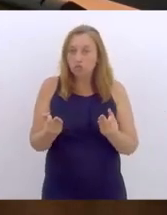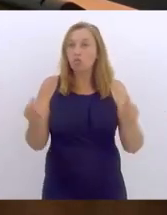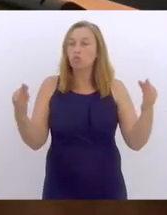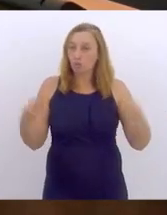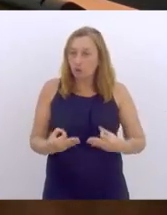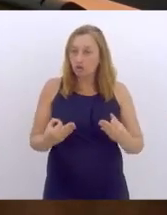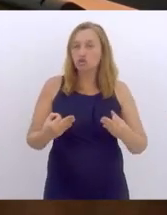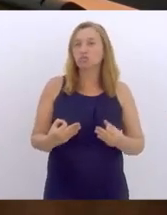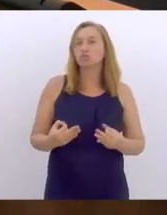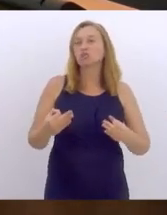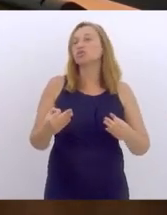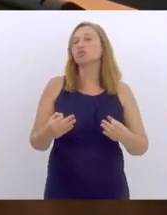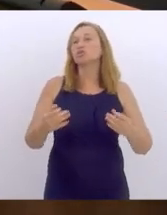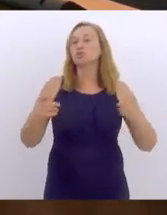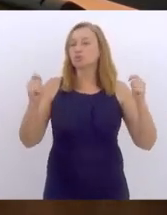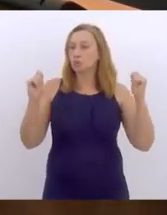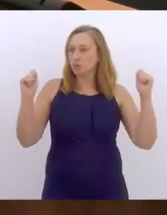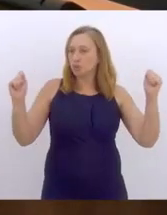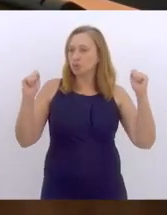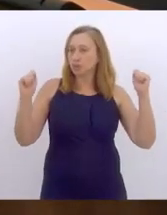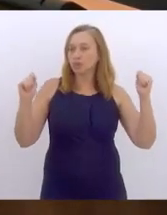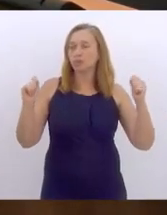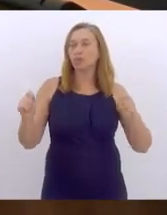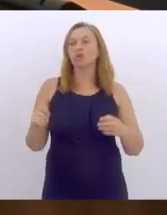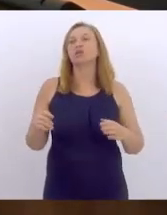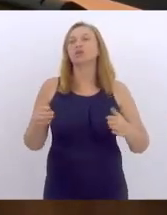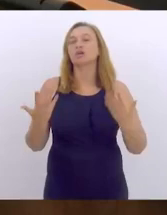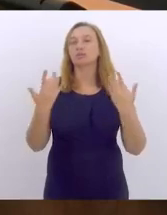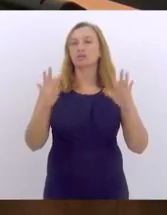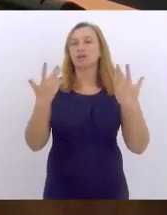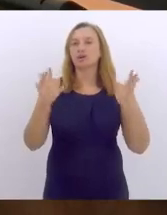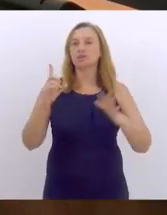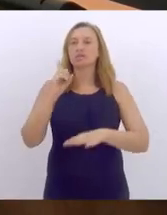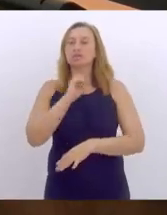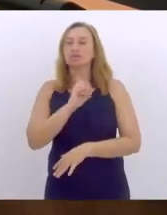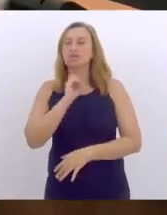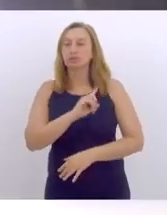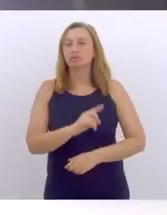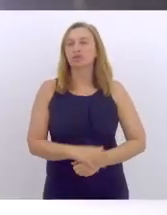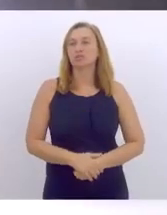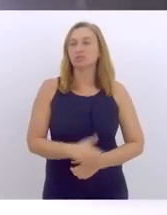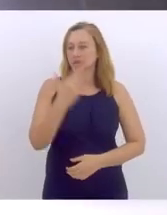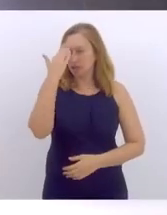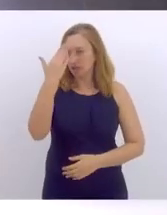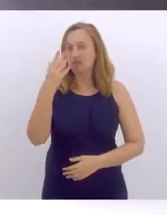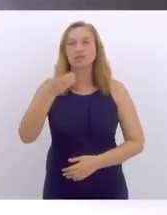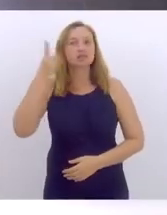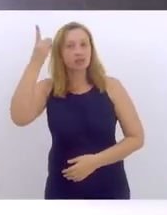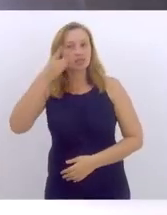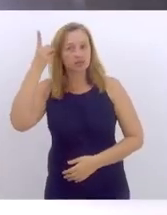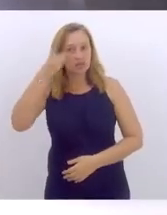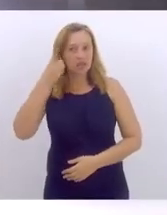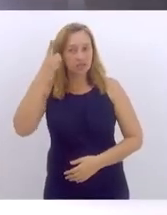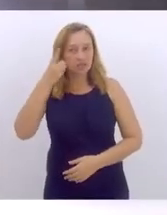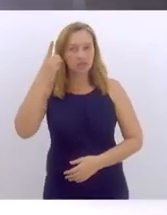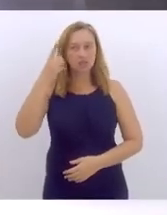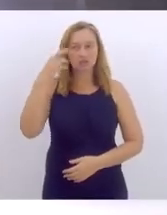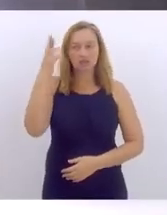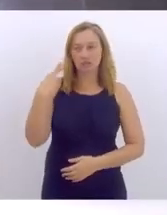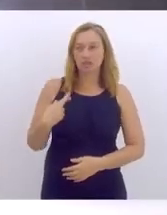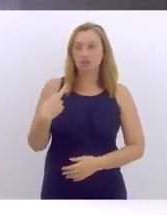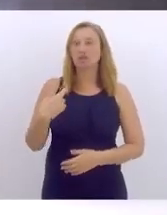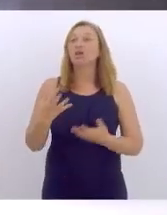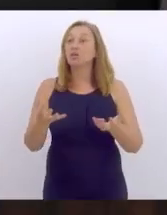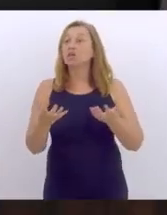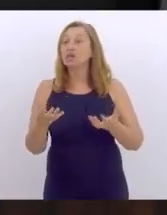um ótimo espetáculo para a população e saudações rubro-negro. Obrigada. Obrigado, deputada Renata Souza. Eu queria